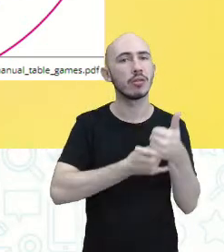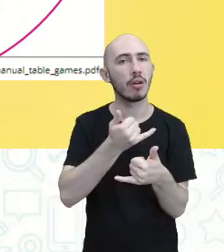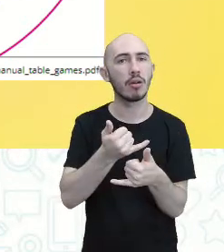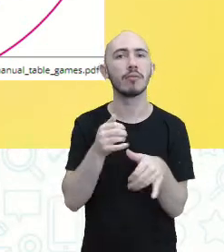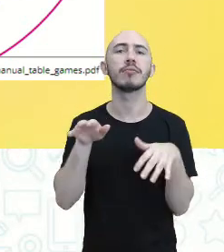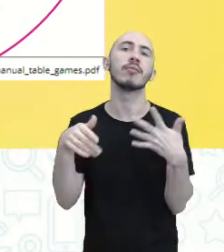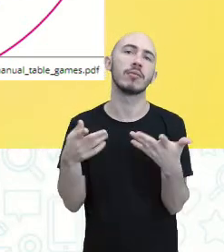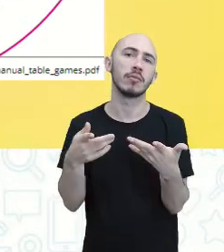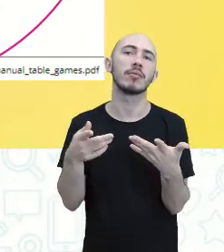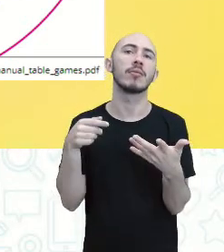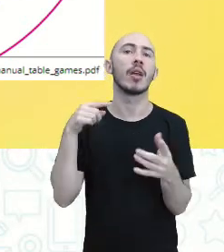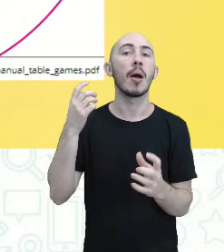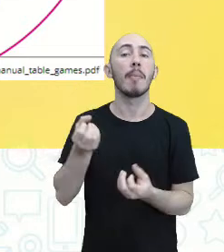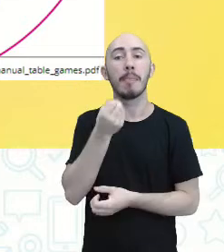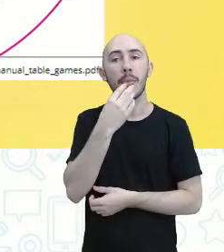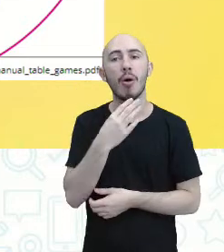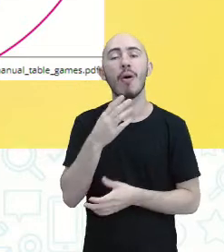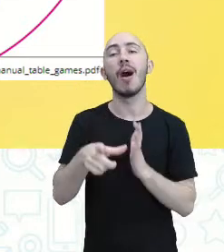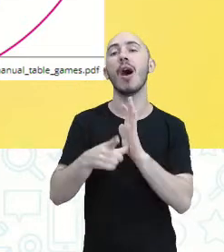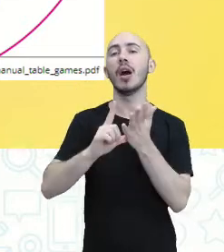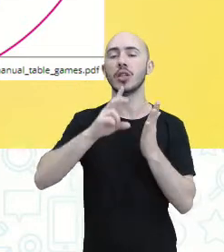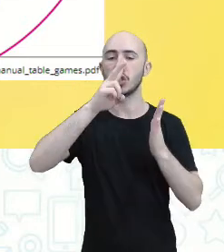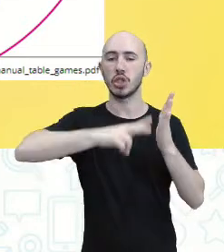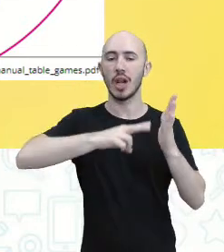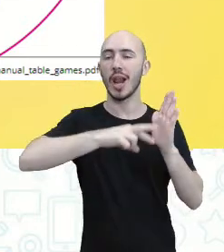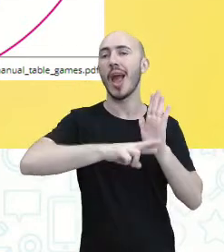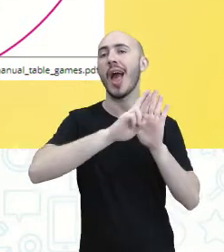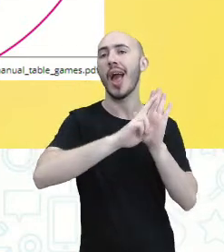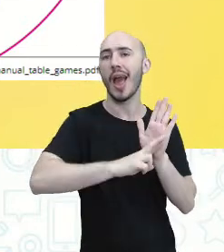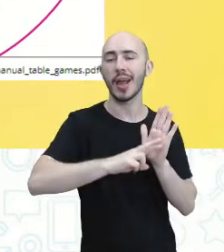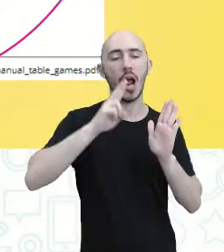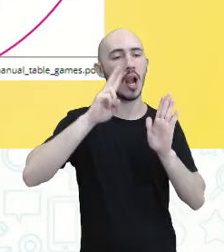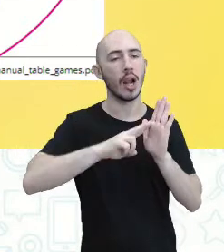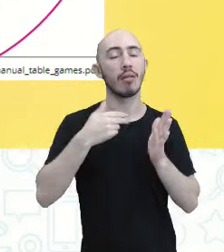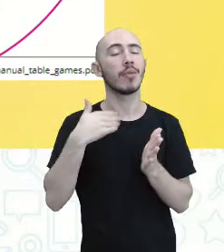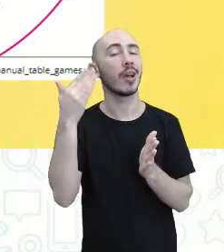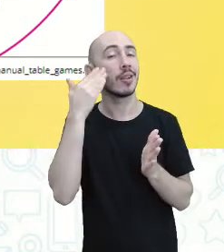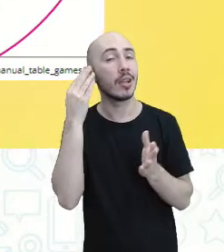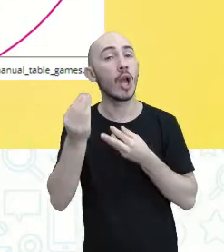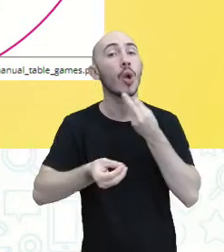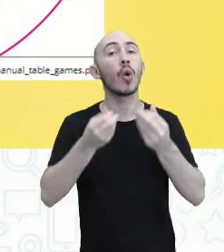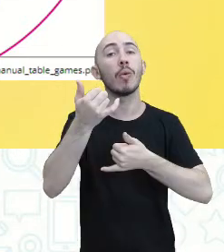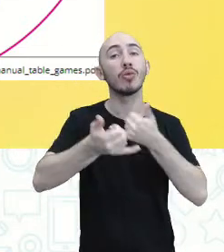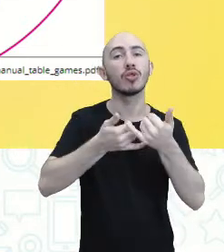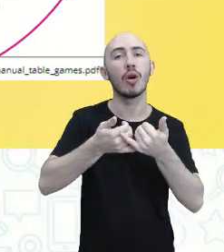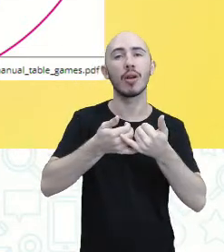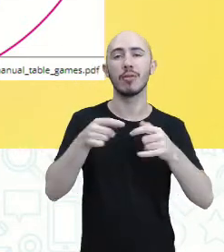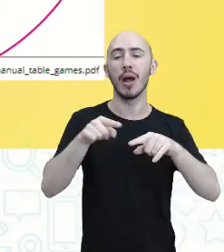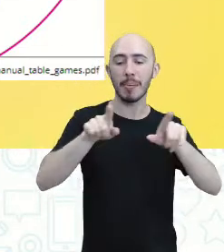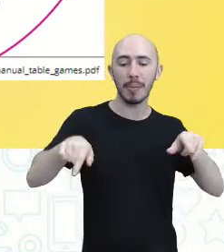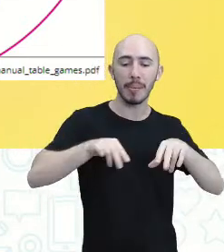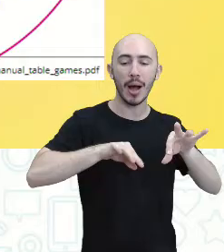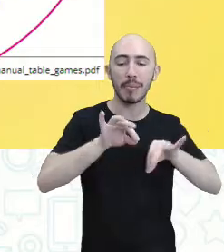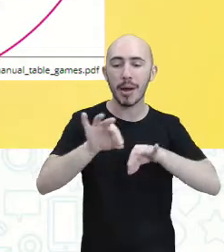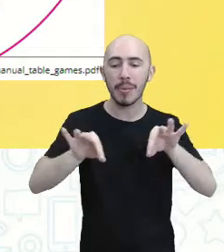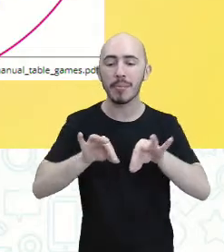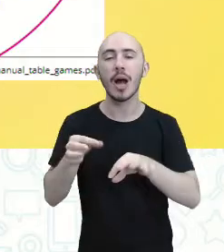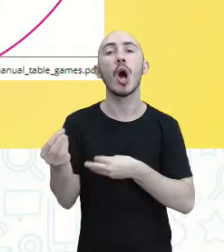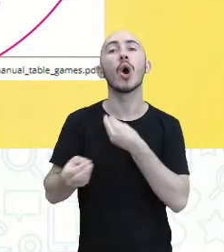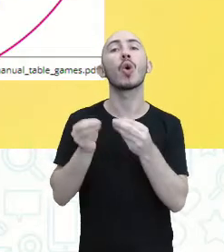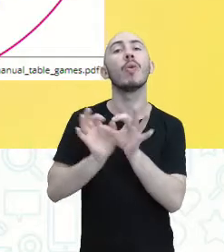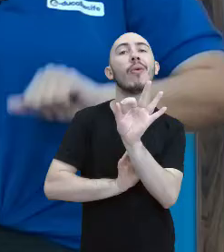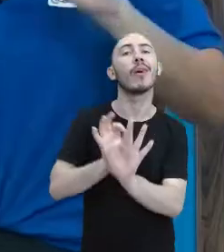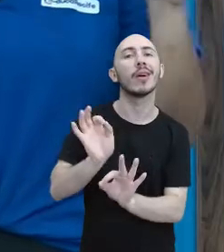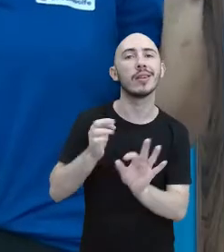o ideal é que vocês comecem lendo as regras. Para quê? Para saber como joga, para saber como monta um tabuleiro, para saber quais são as